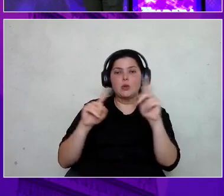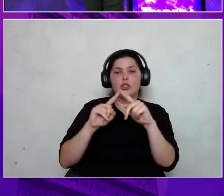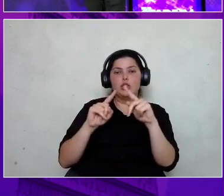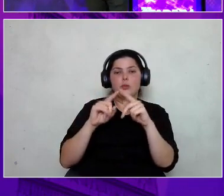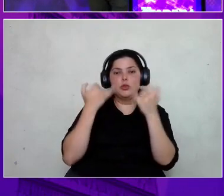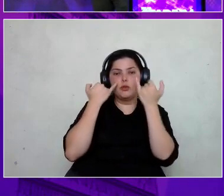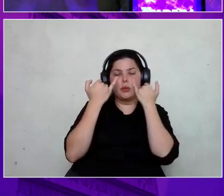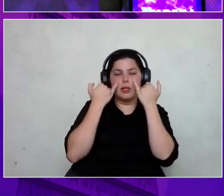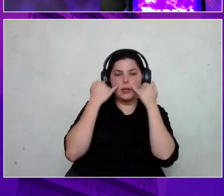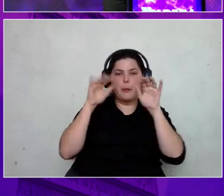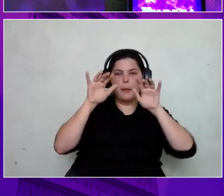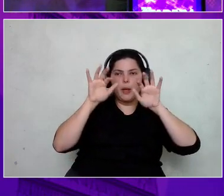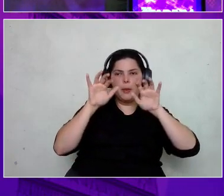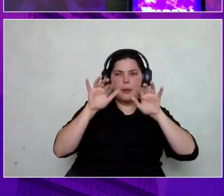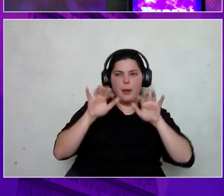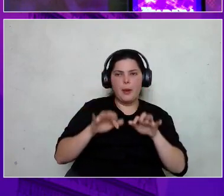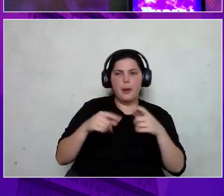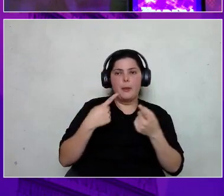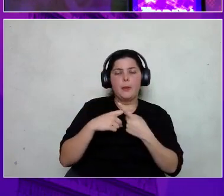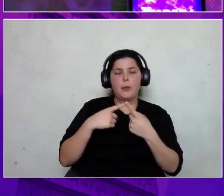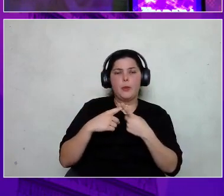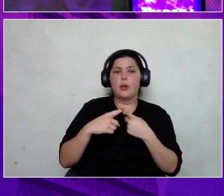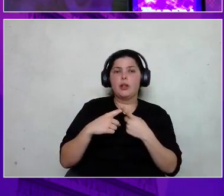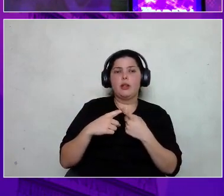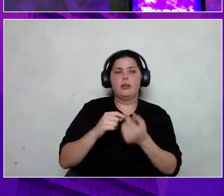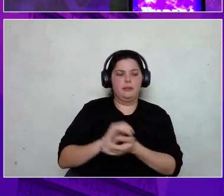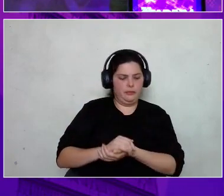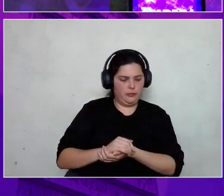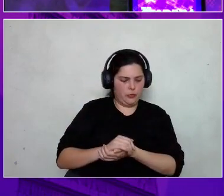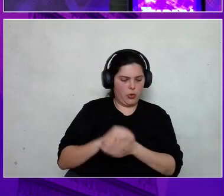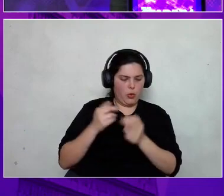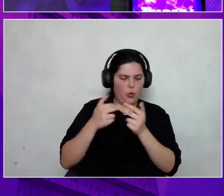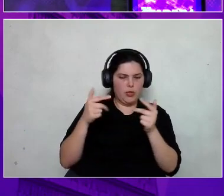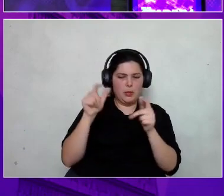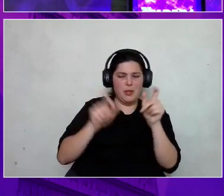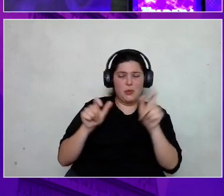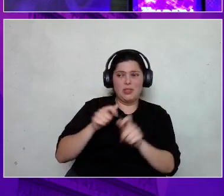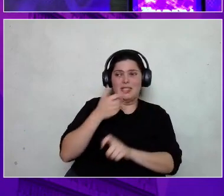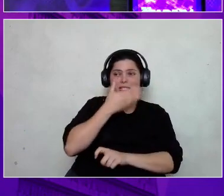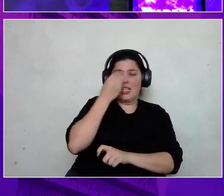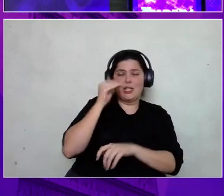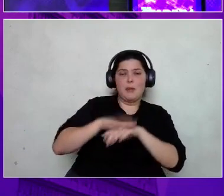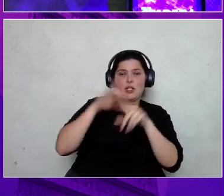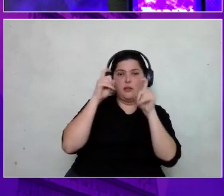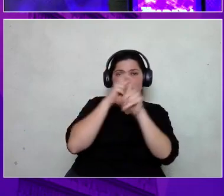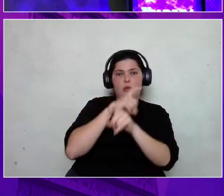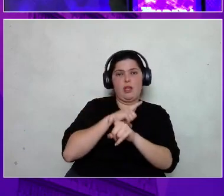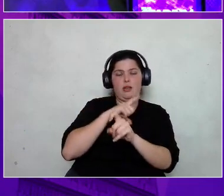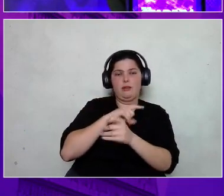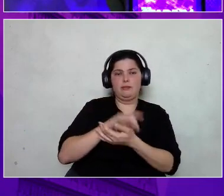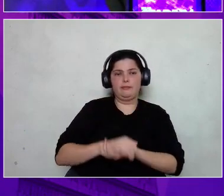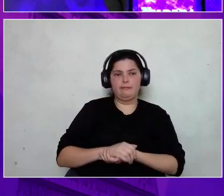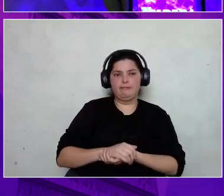porque normalmente é o tipo de coisa que as pessoas podem ter mais dificuldades em utilizar.